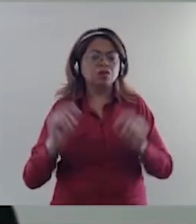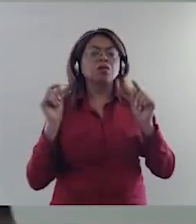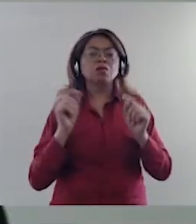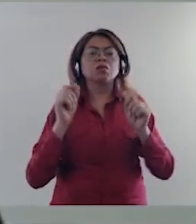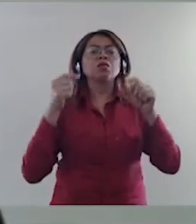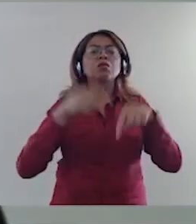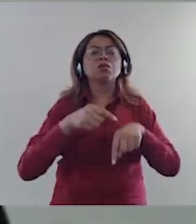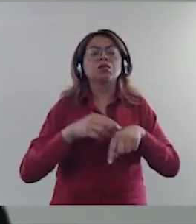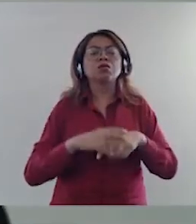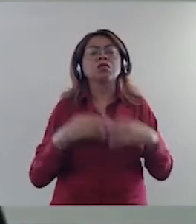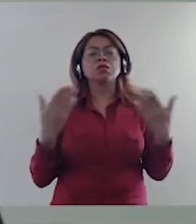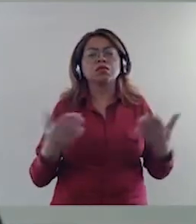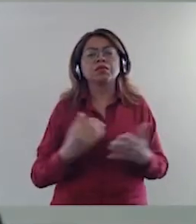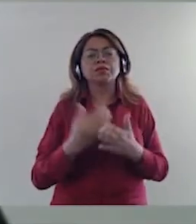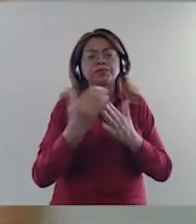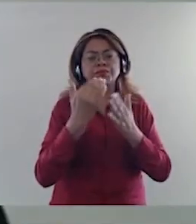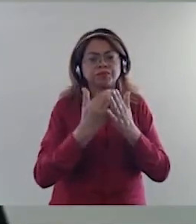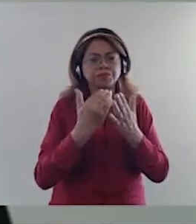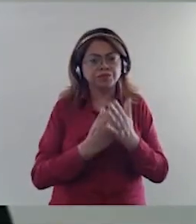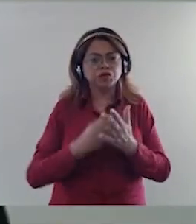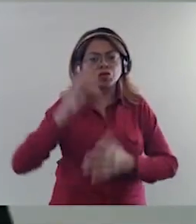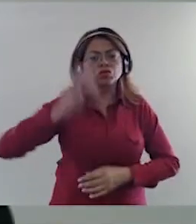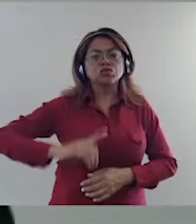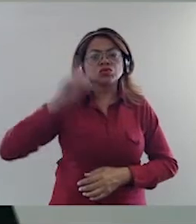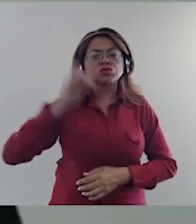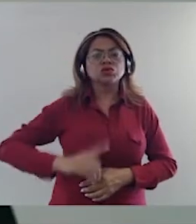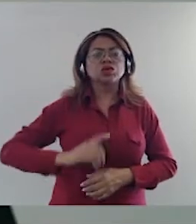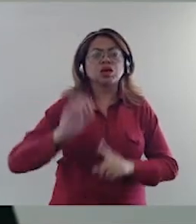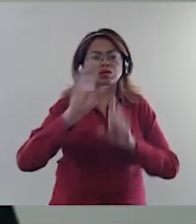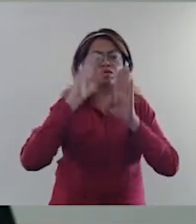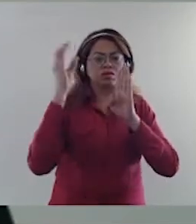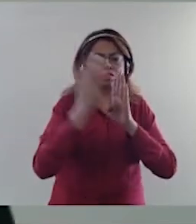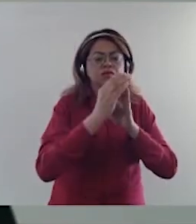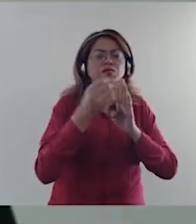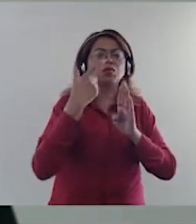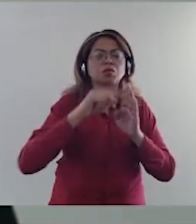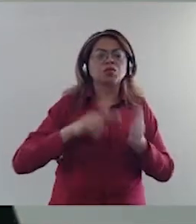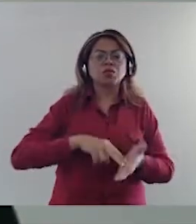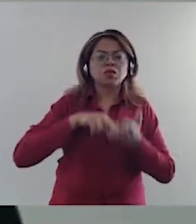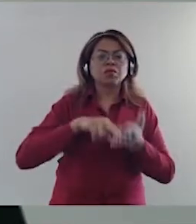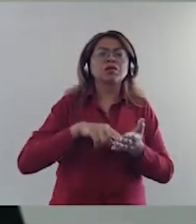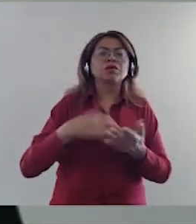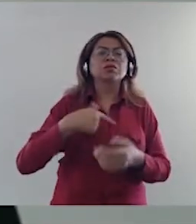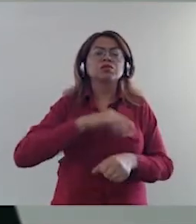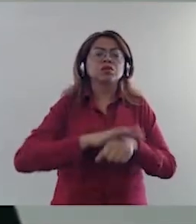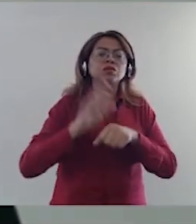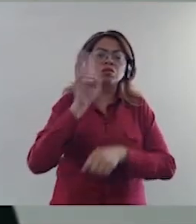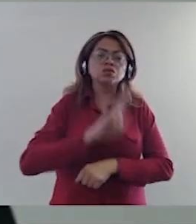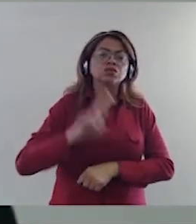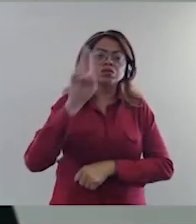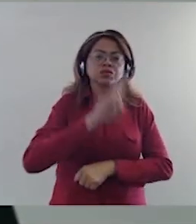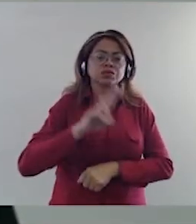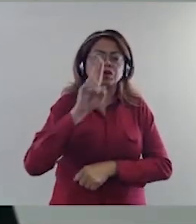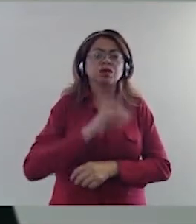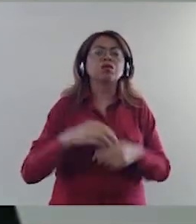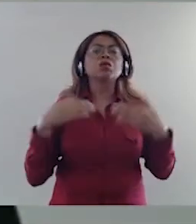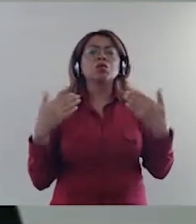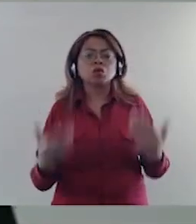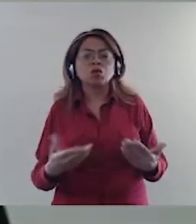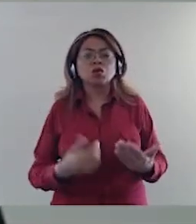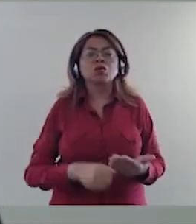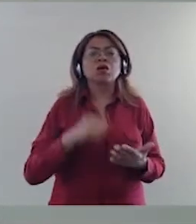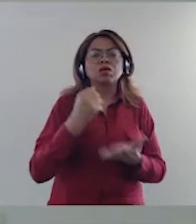nessa dimensão do direito civil permanente, que pode ser utilizado na pandemia, é o do testamento